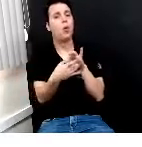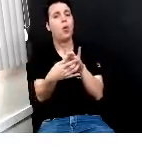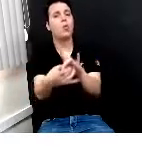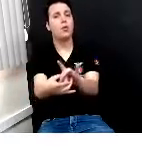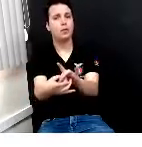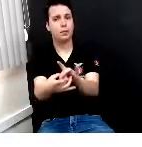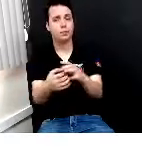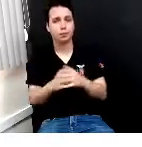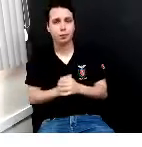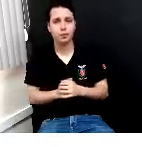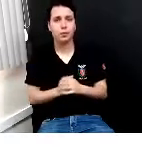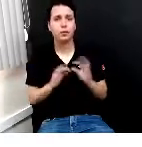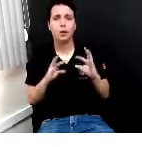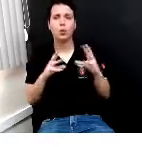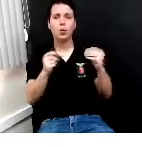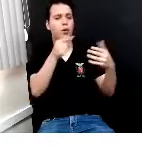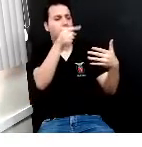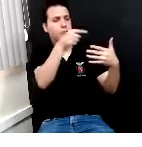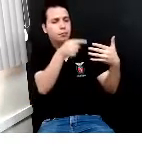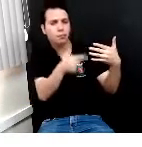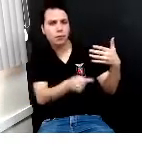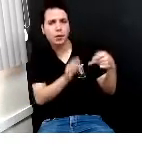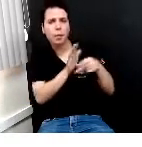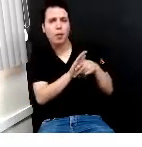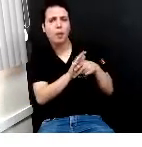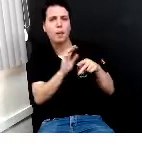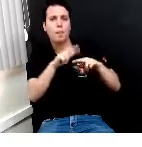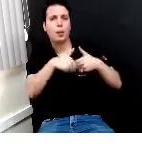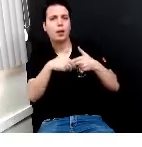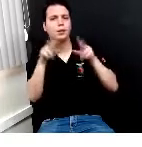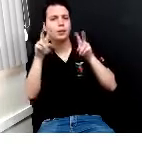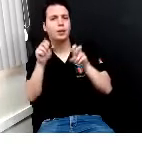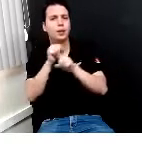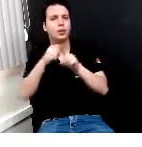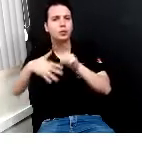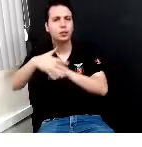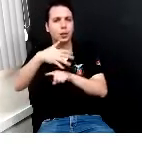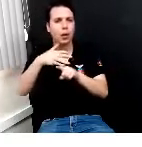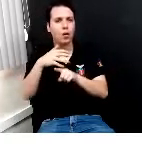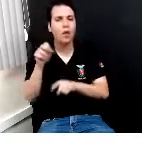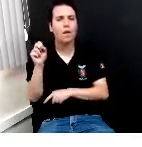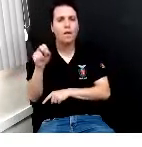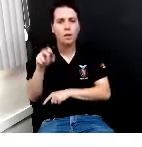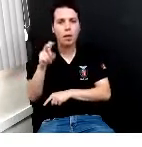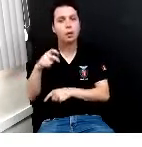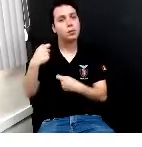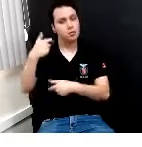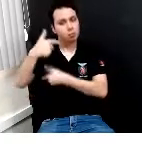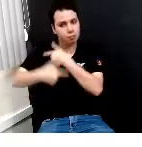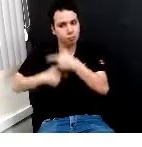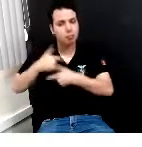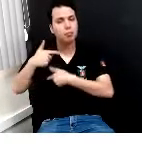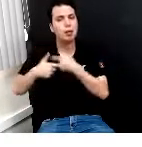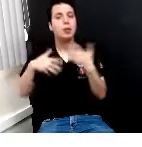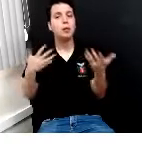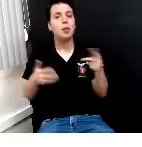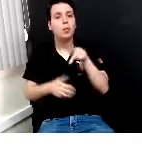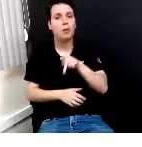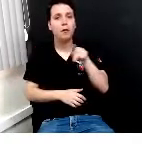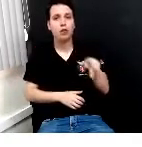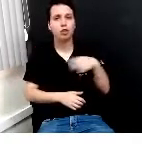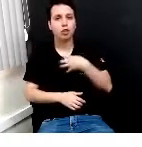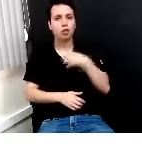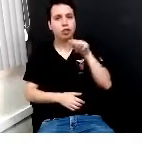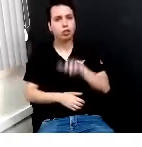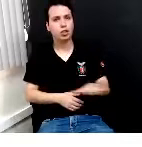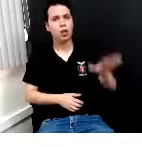questões decorrentes das implicações sociais da propagação de vírus devem ser trabalhadas, e aí os professores, de modo geral,